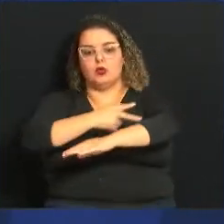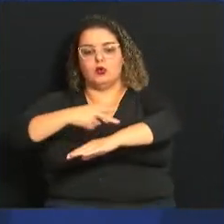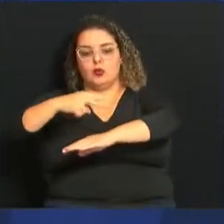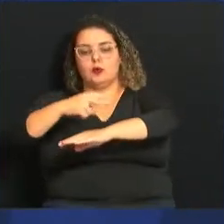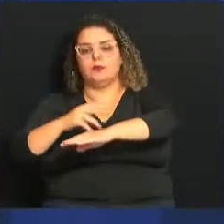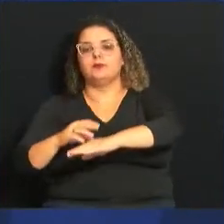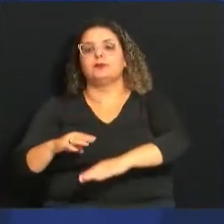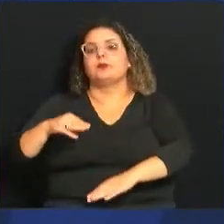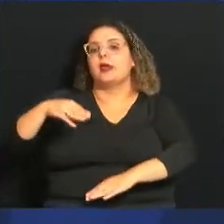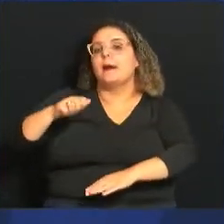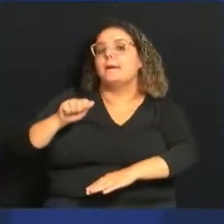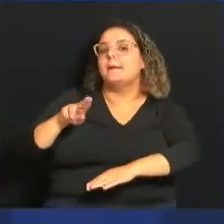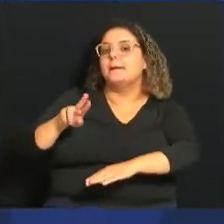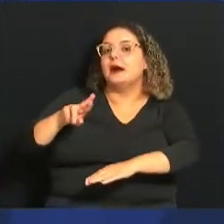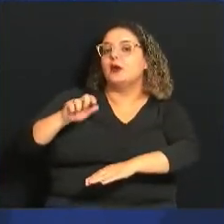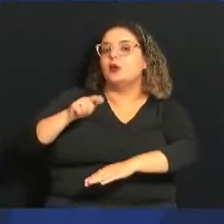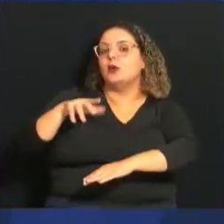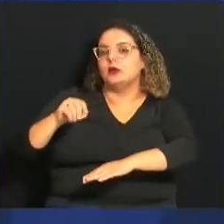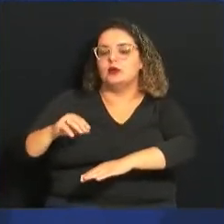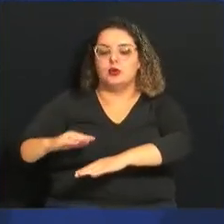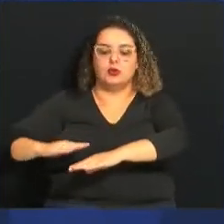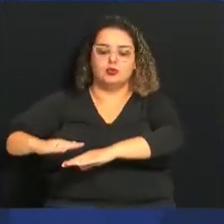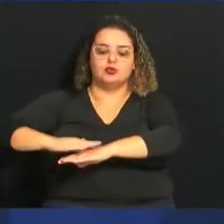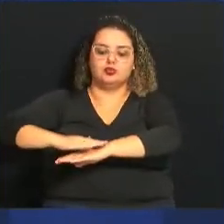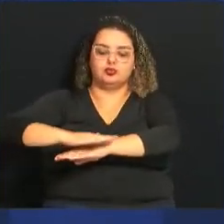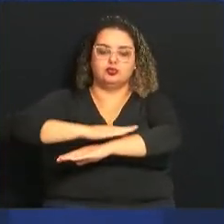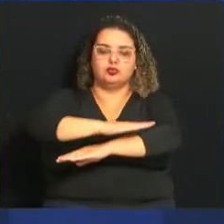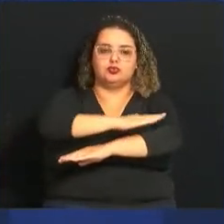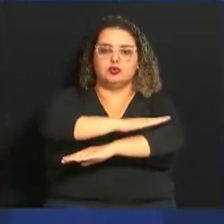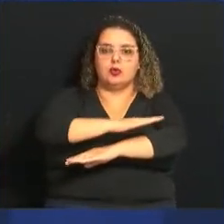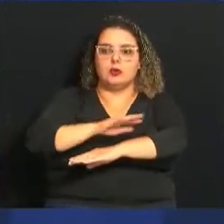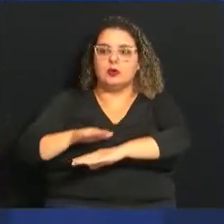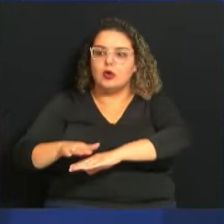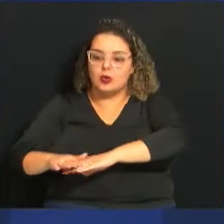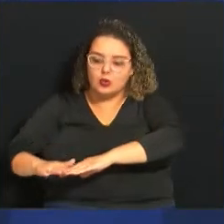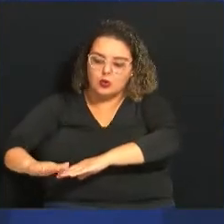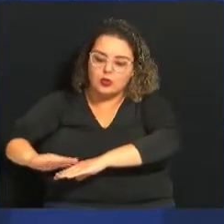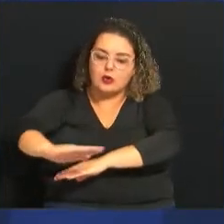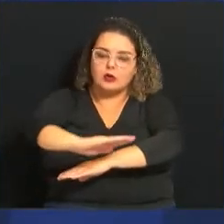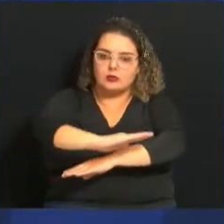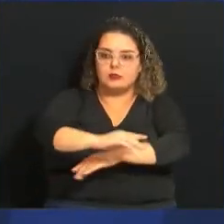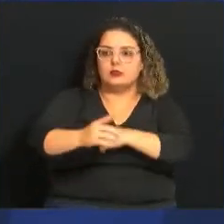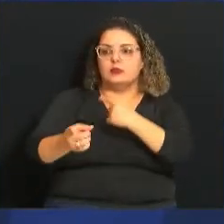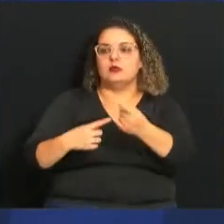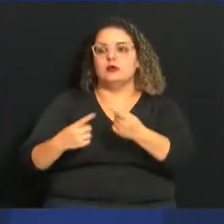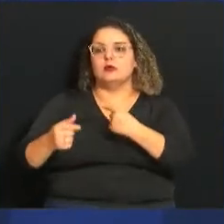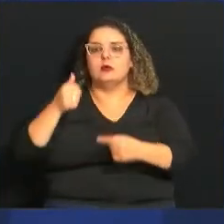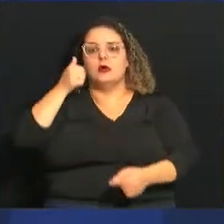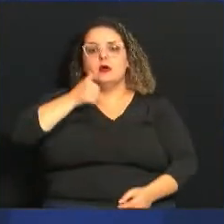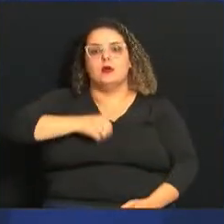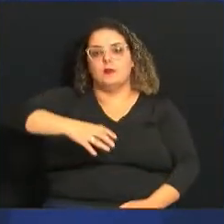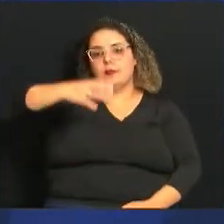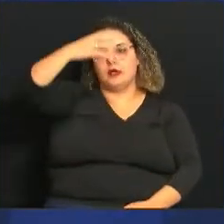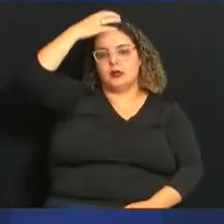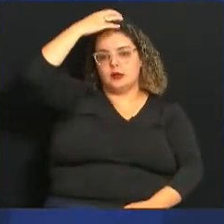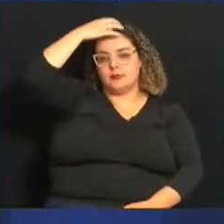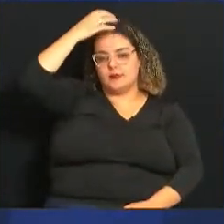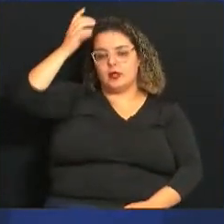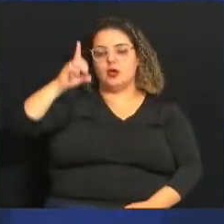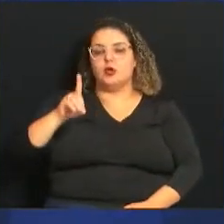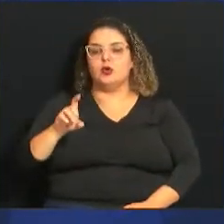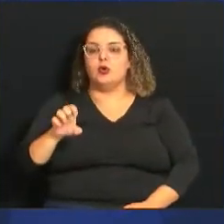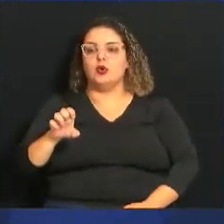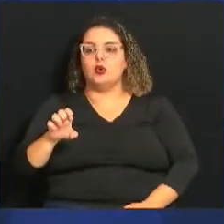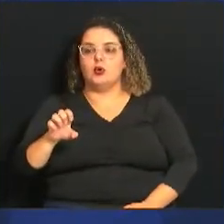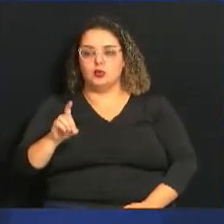como rota de desvio, a INDEC indica o acesso para a Avenida Princesa do Oeste, no sentido